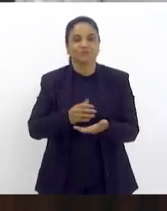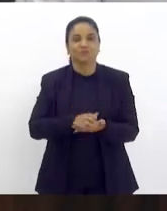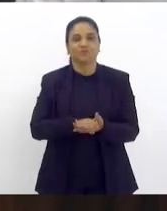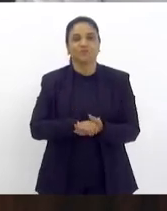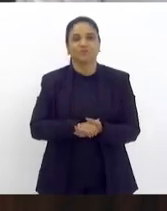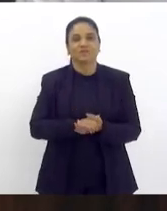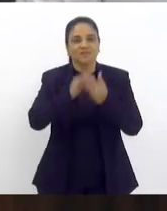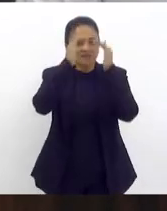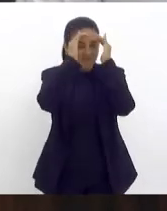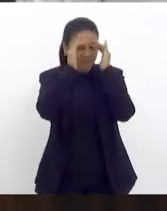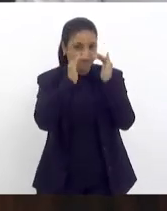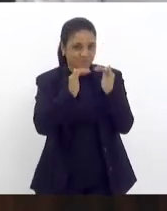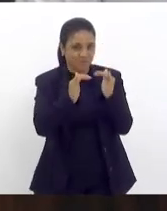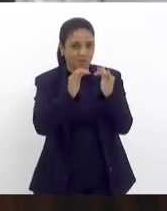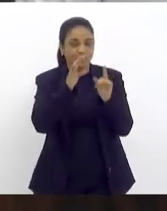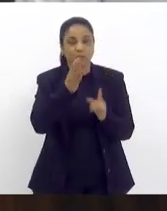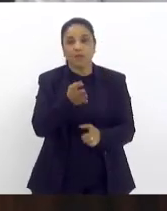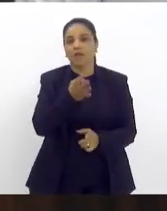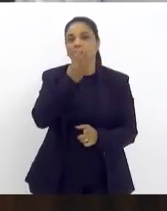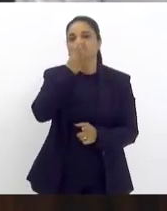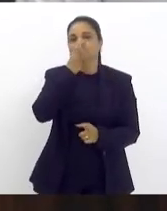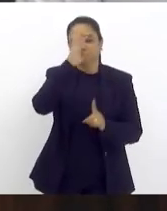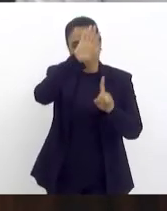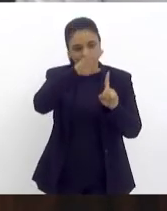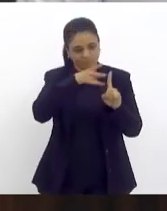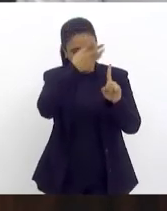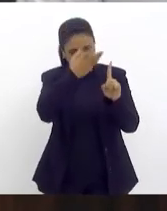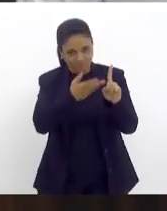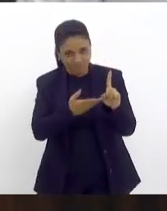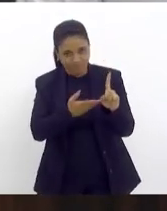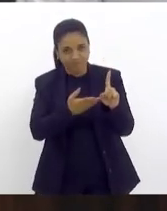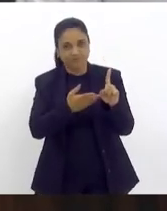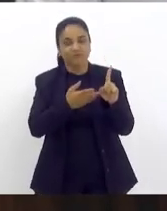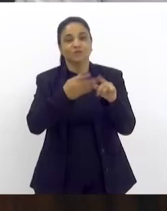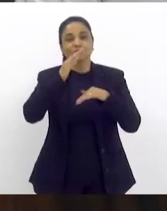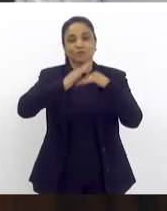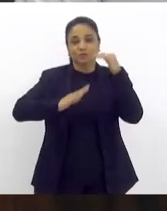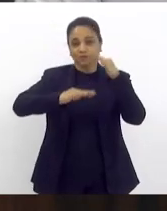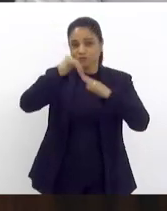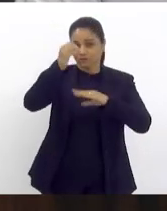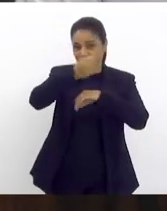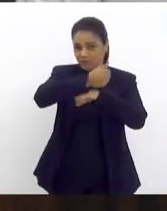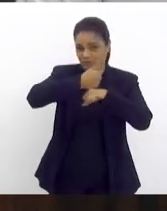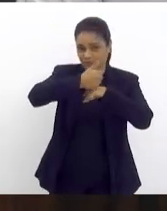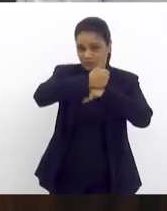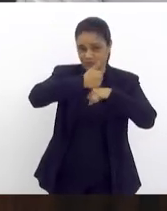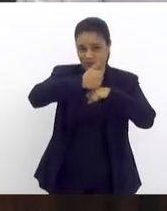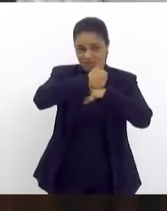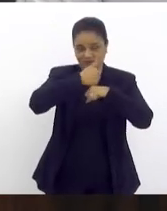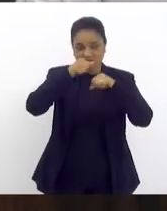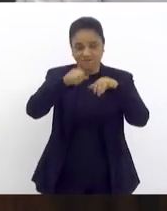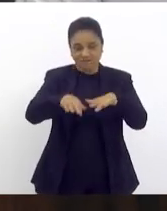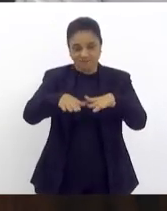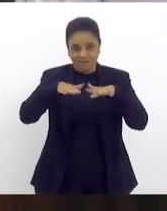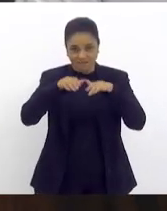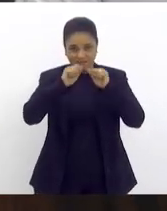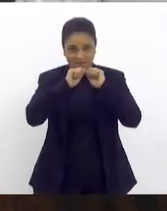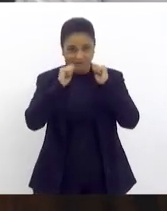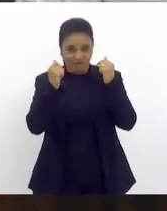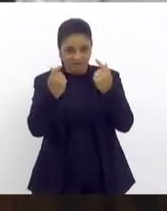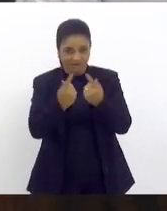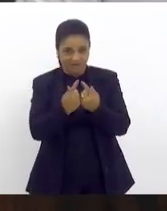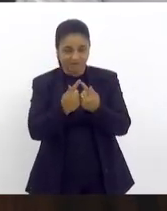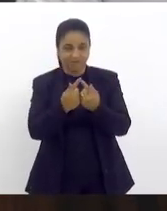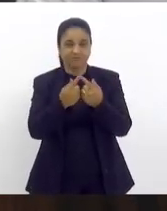nosso respeito, admiração, homenageado de hoje, também não posso deixar de agradecer aos profissionais, todos dessa casa,